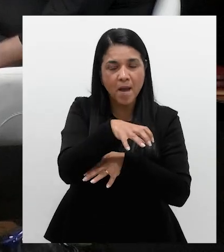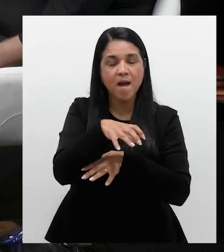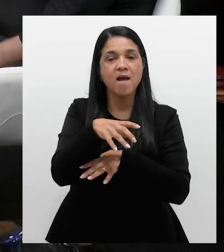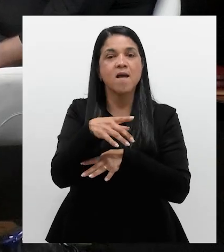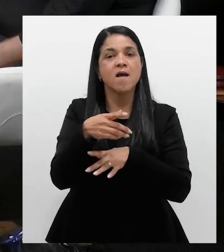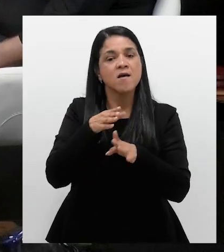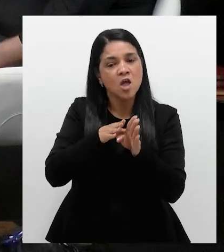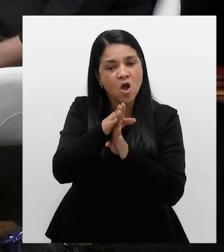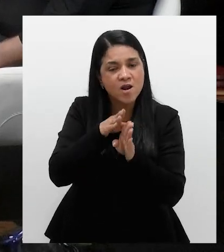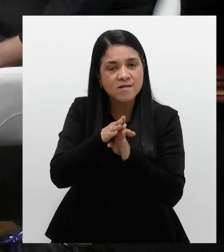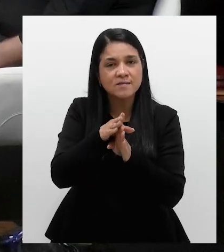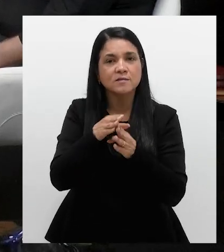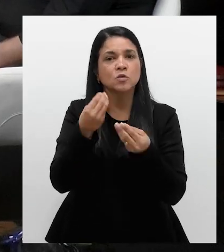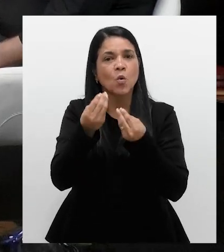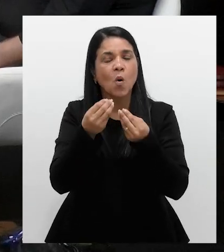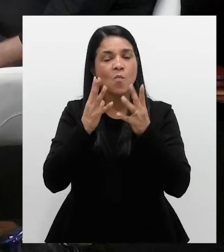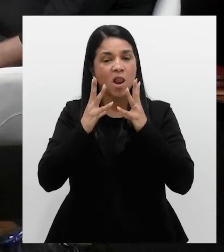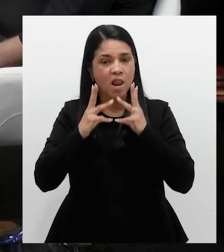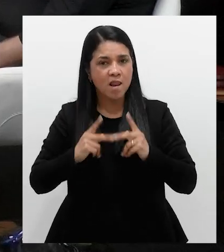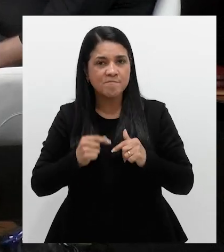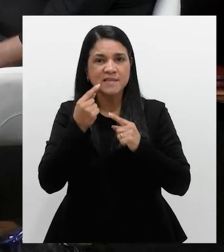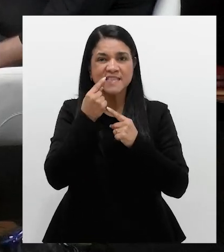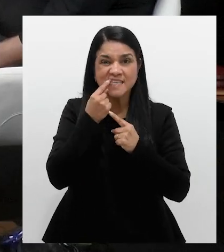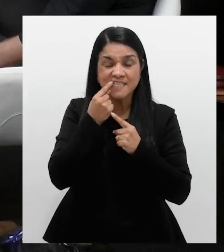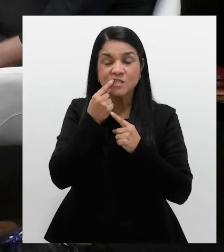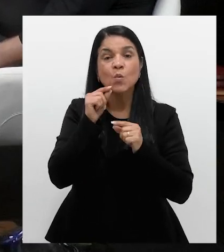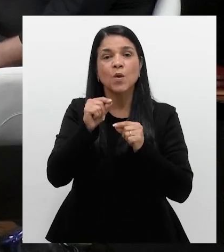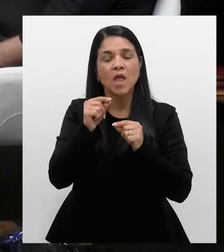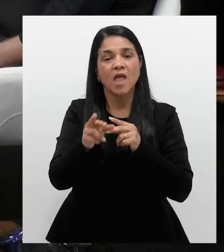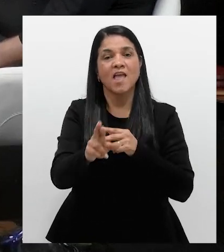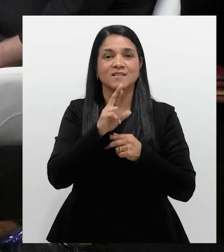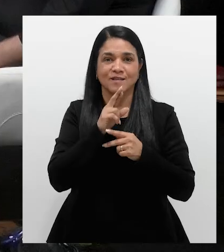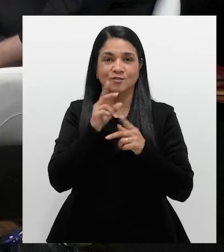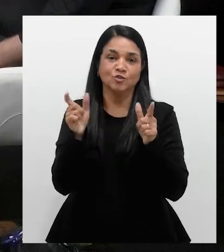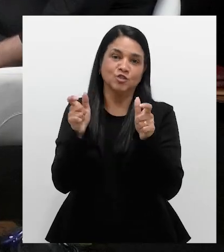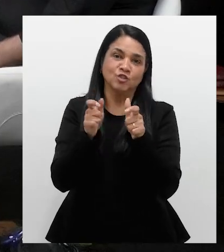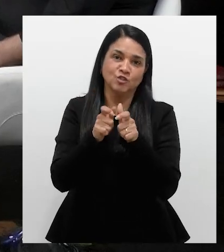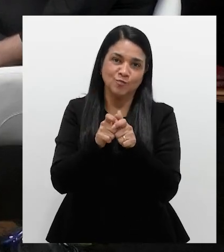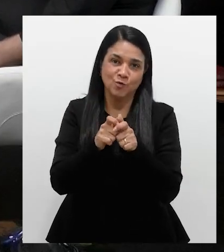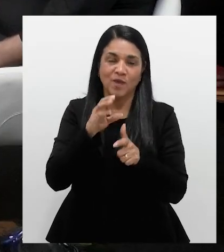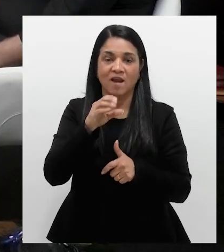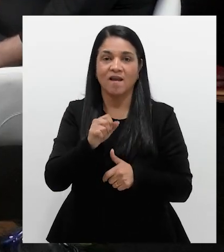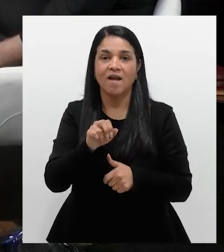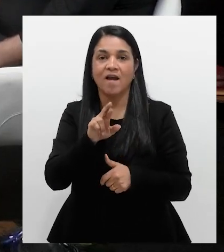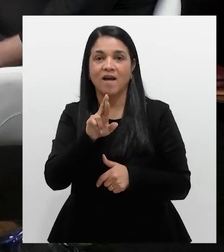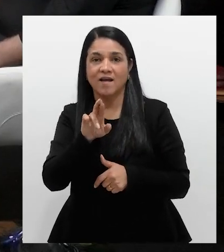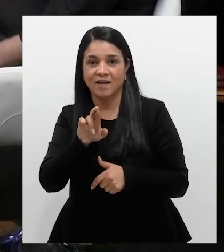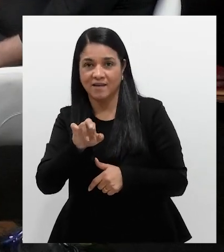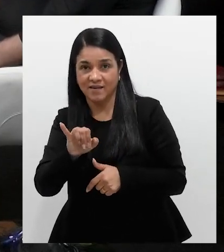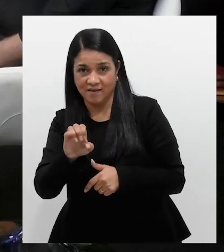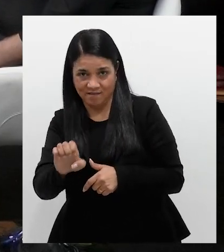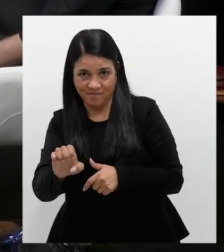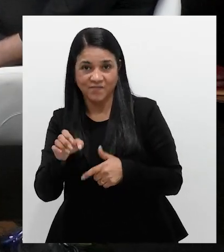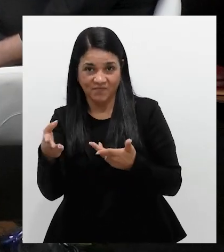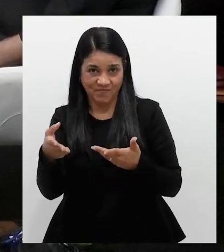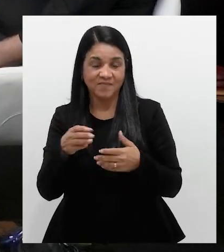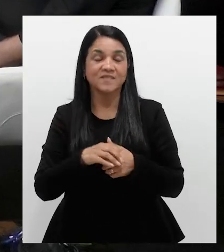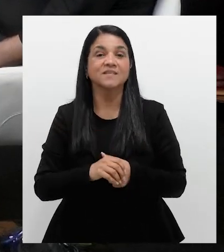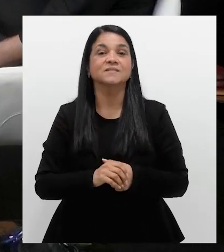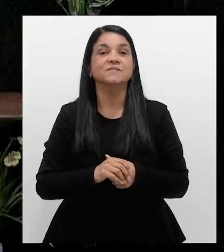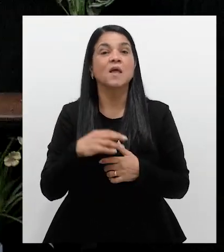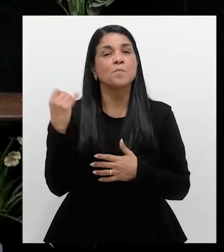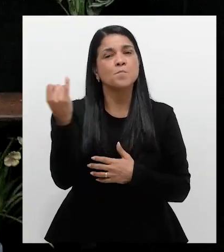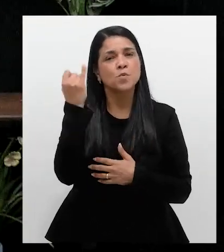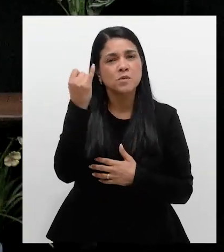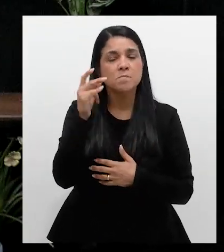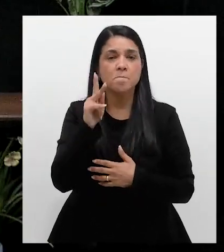preventivas no geral, a gente realmente, a consequência é a diminuição desse número aí. Sim. Então é isso. Além da importância